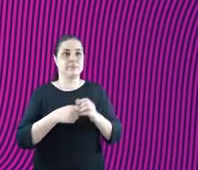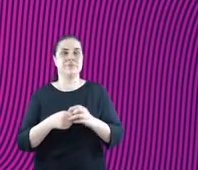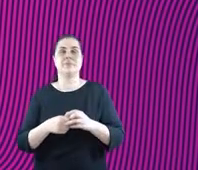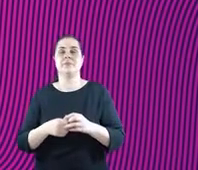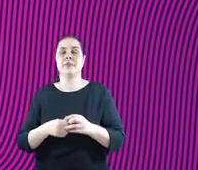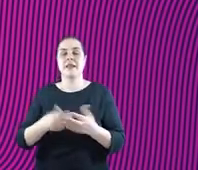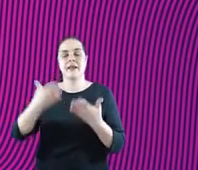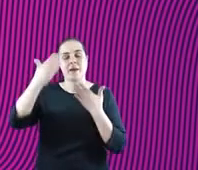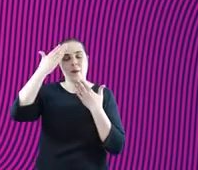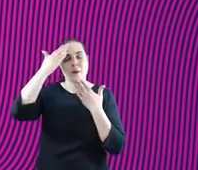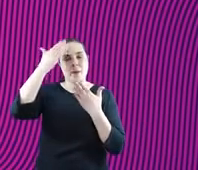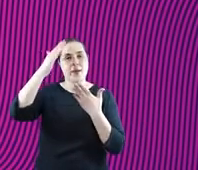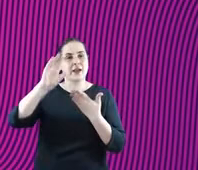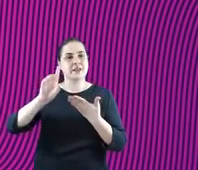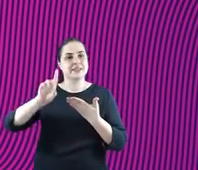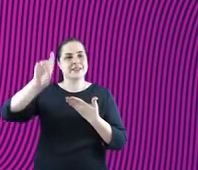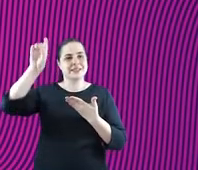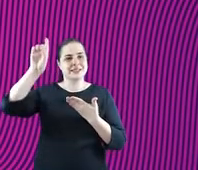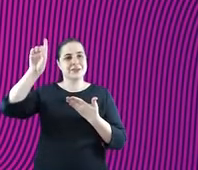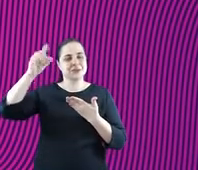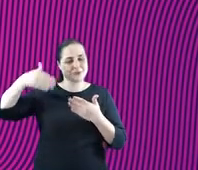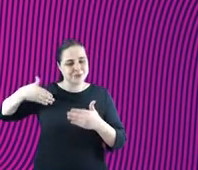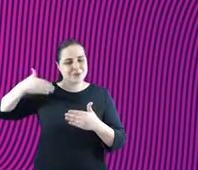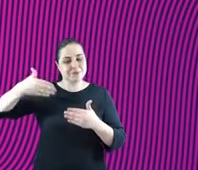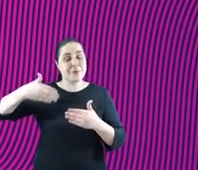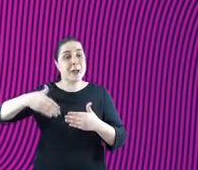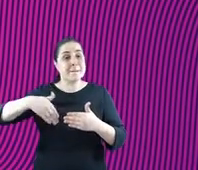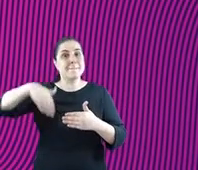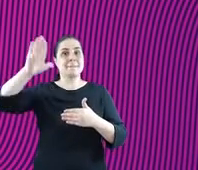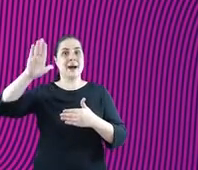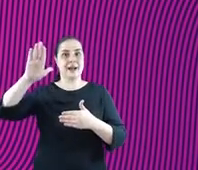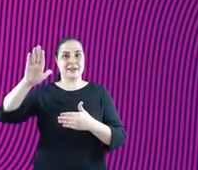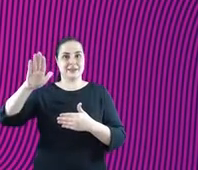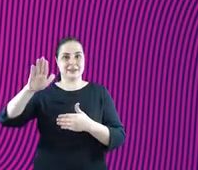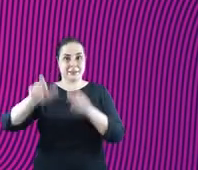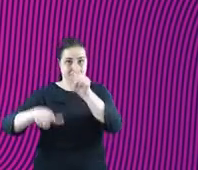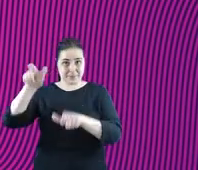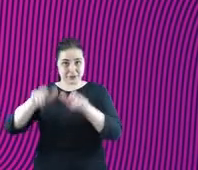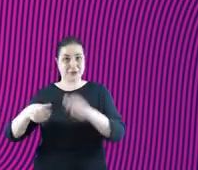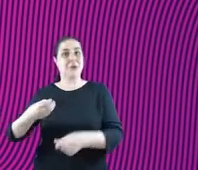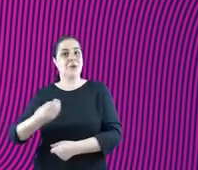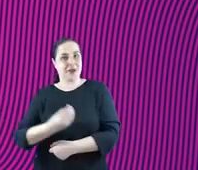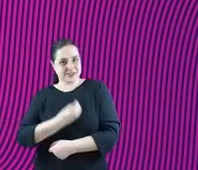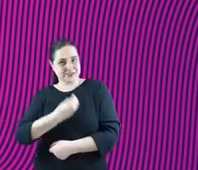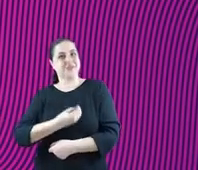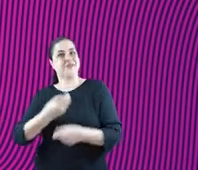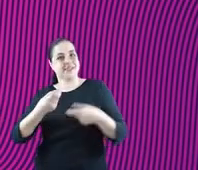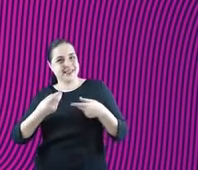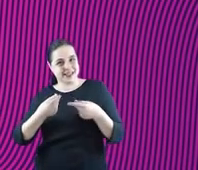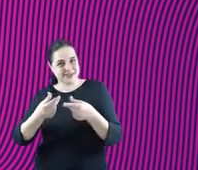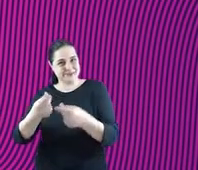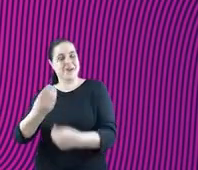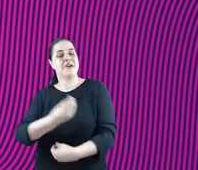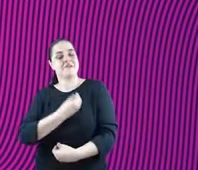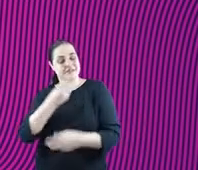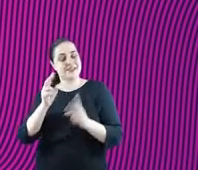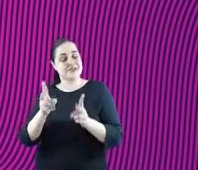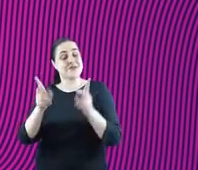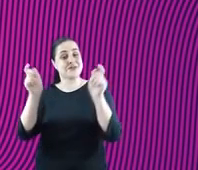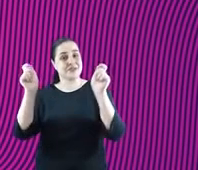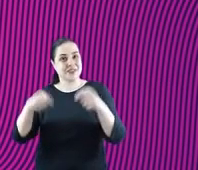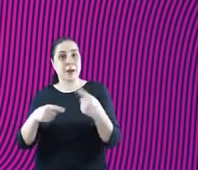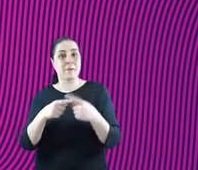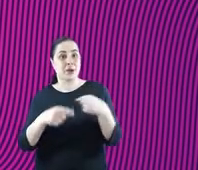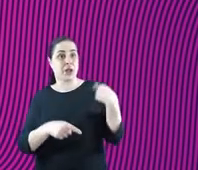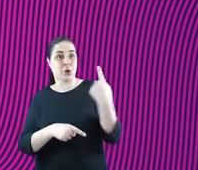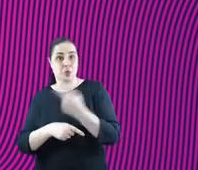mais sobreviventes. Graças a Deus, a gente está podendo dar esse suporte. E que a gente faz parte dessa equipe multidisciplinar. Isso que é